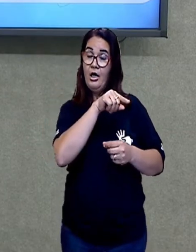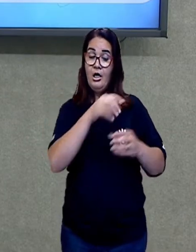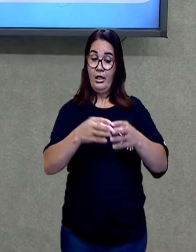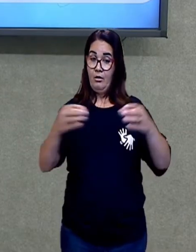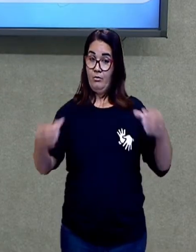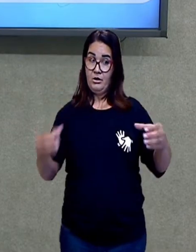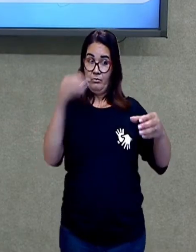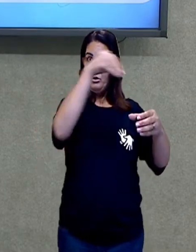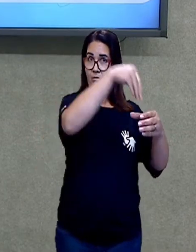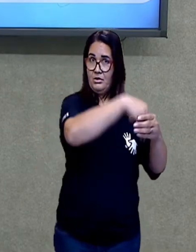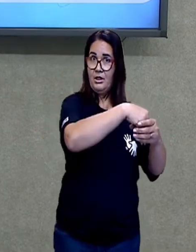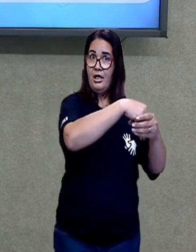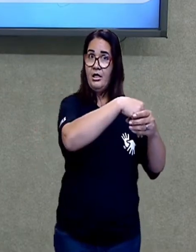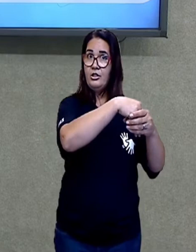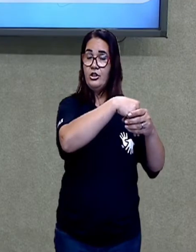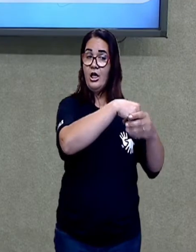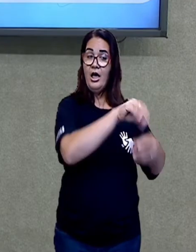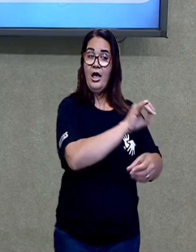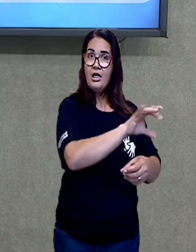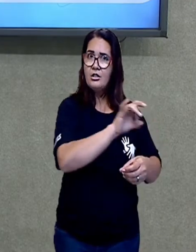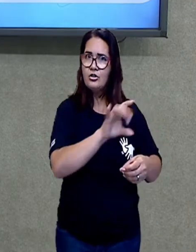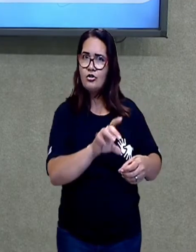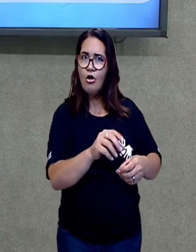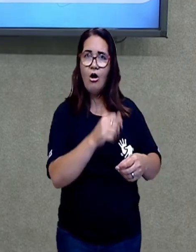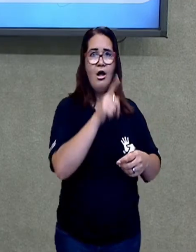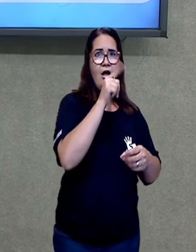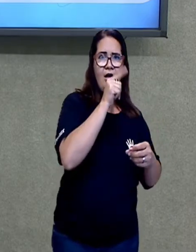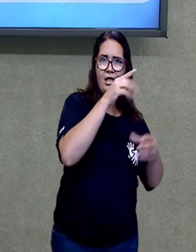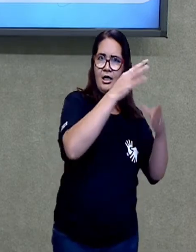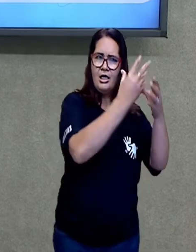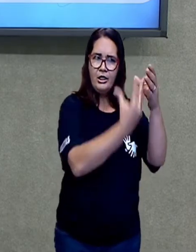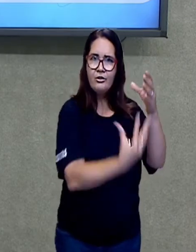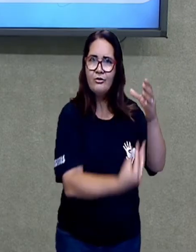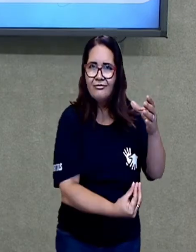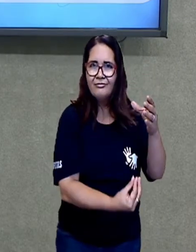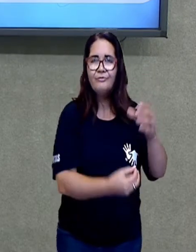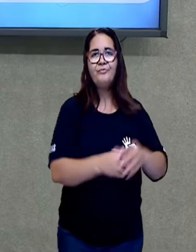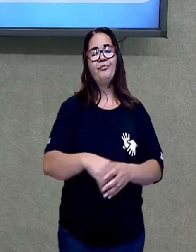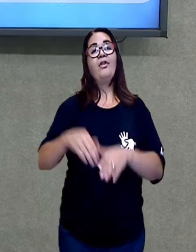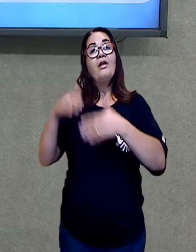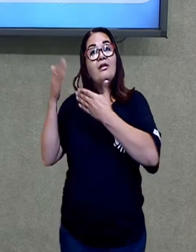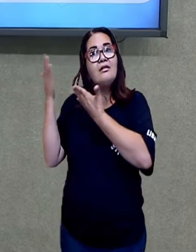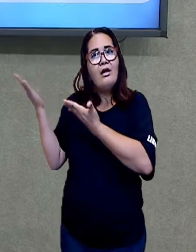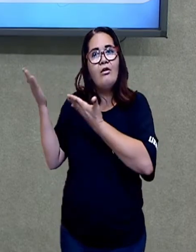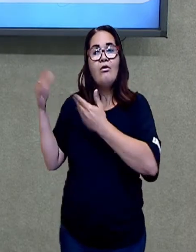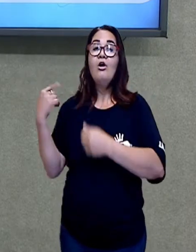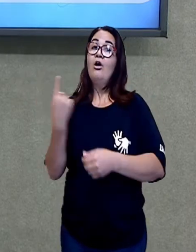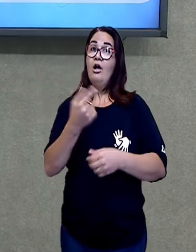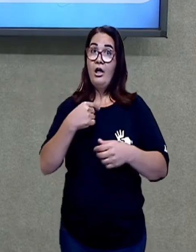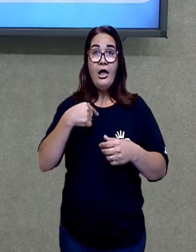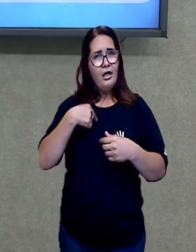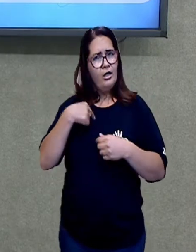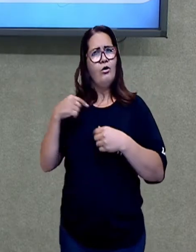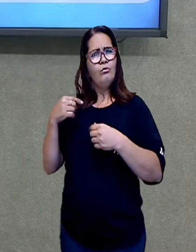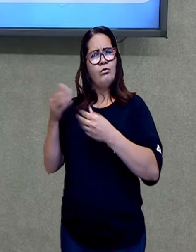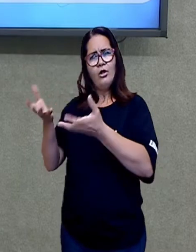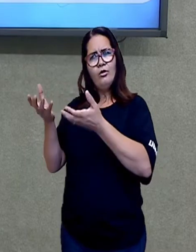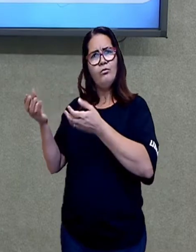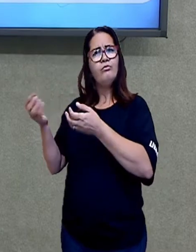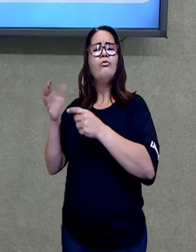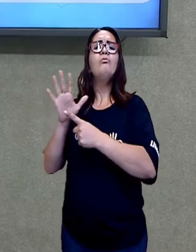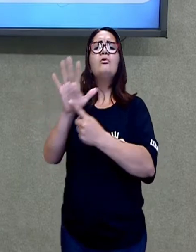as medidas de capacidade. E eu trouxe para vocês alguns elementos que nós usamos no cotidiano, seja eles de